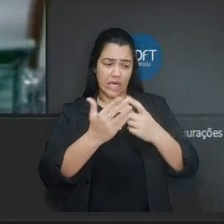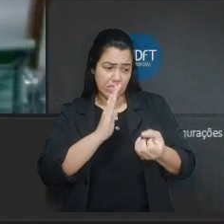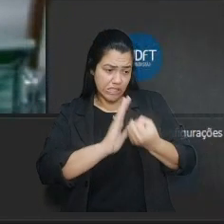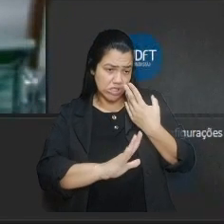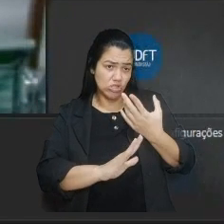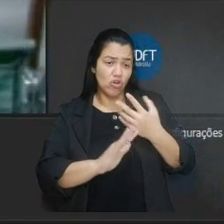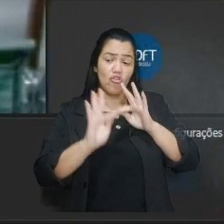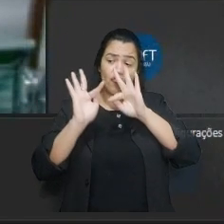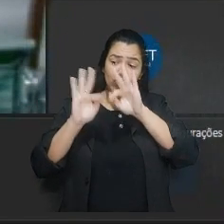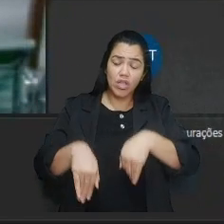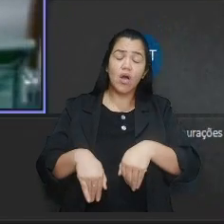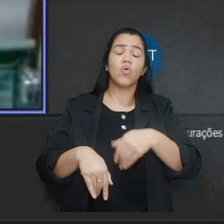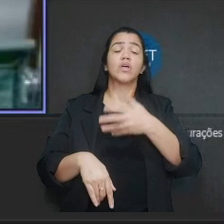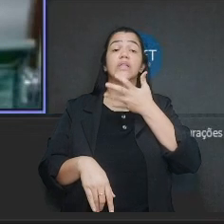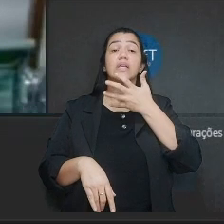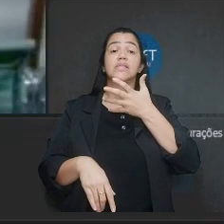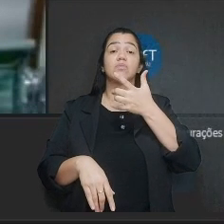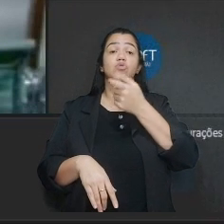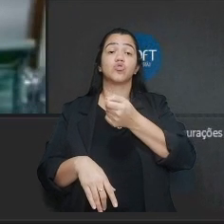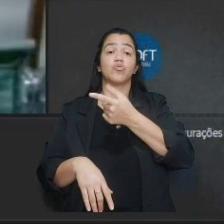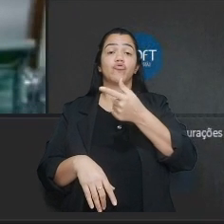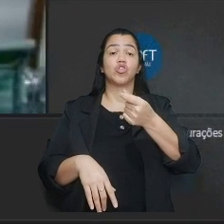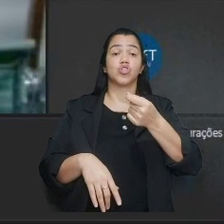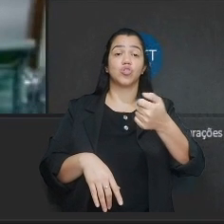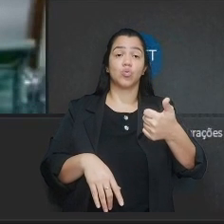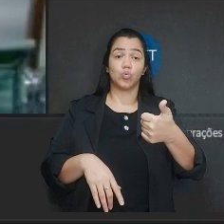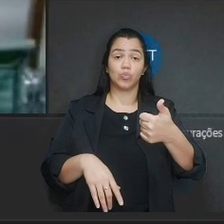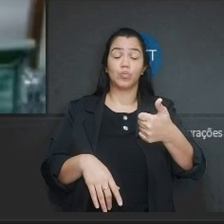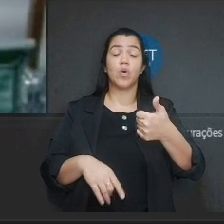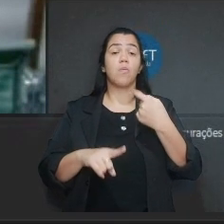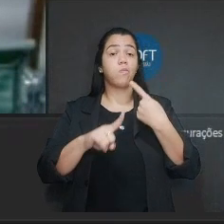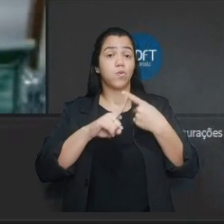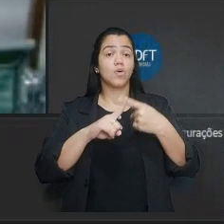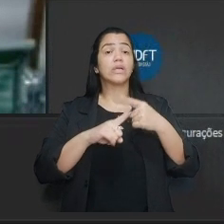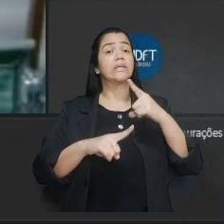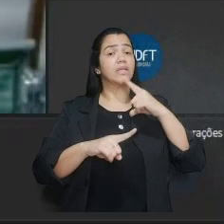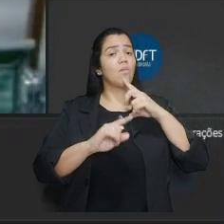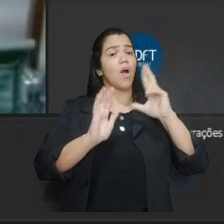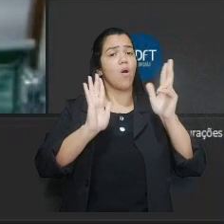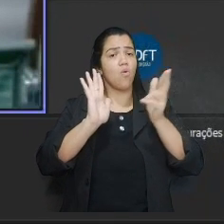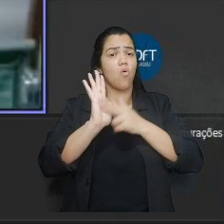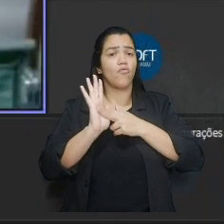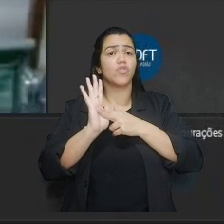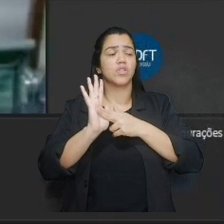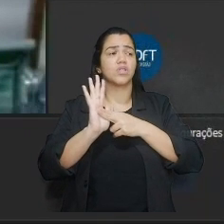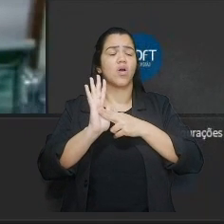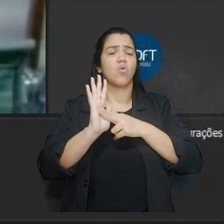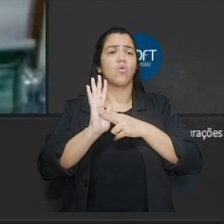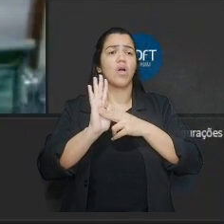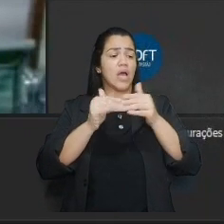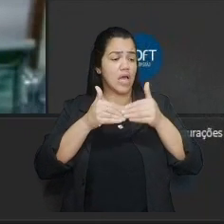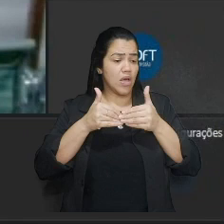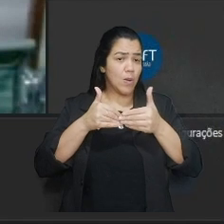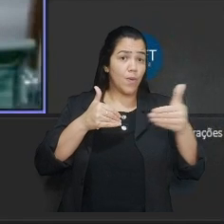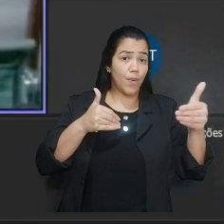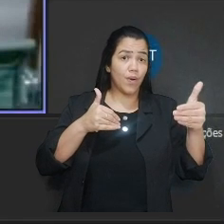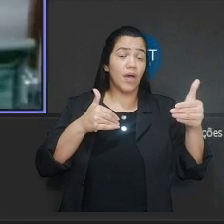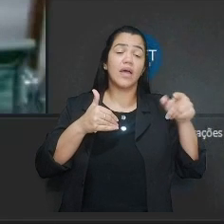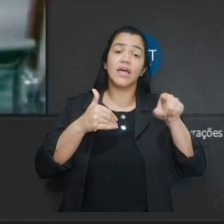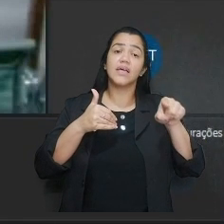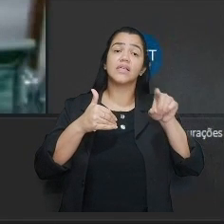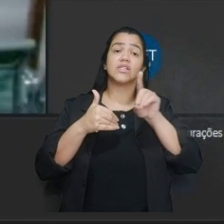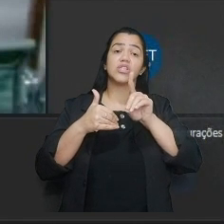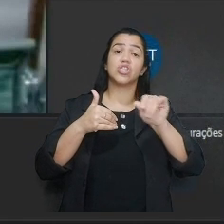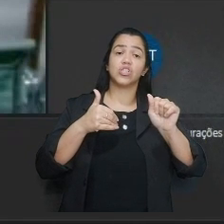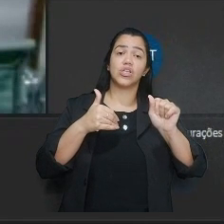ela afirma ter existido, ele se encerrou em dezembro de 2021, de tal modo que há confissão de que, ao